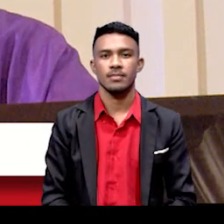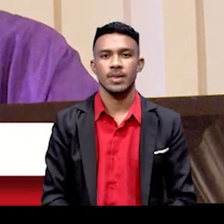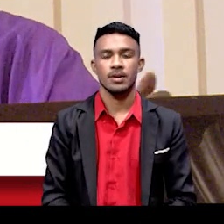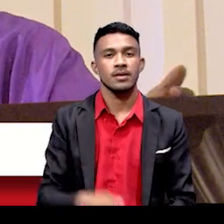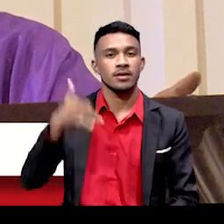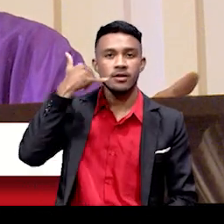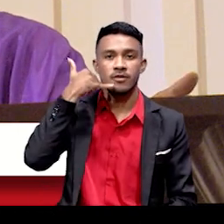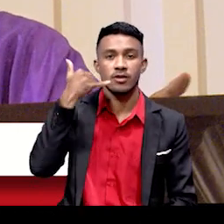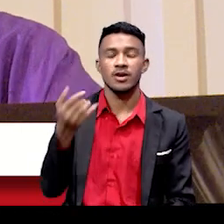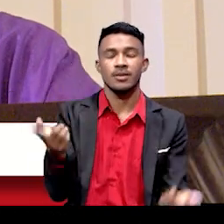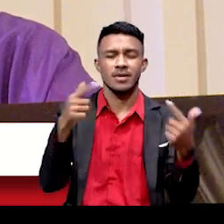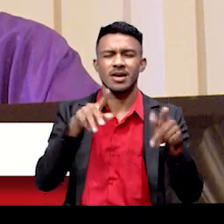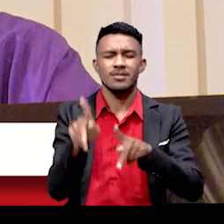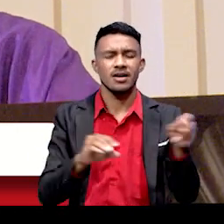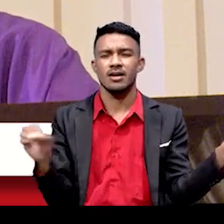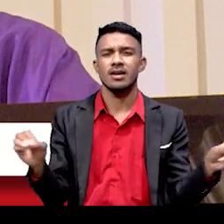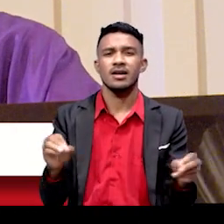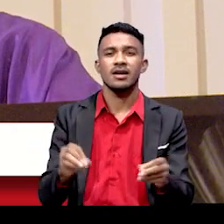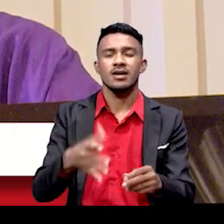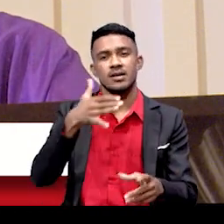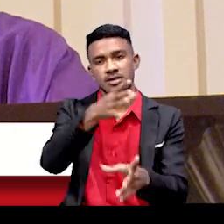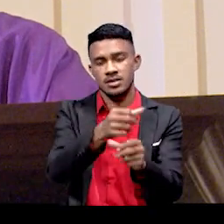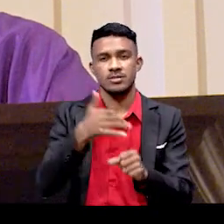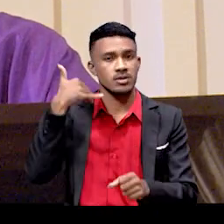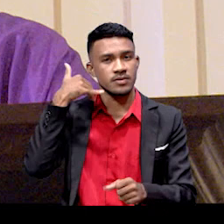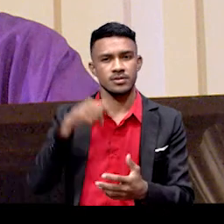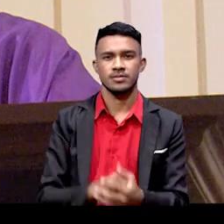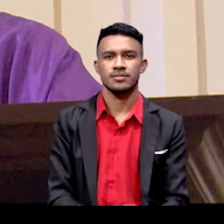Telefone mai se ma foti, ama la foti de.